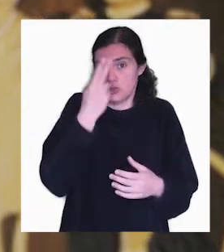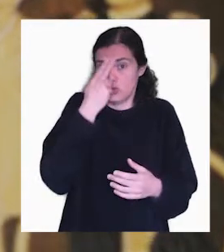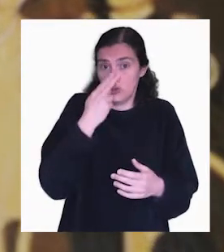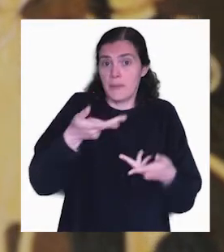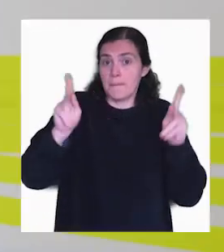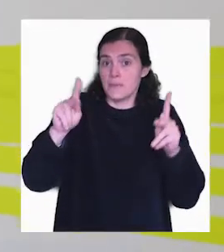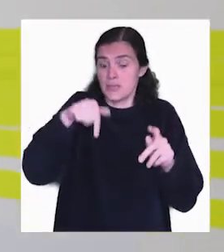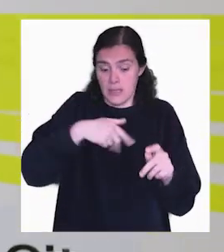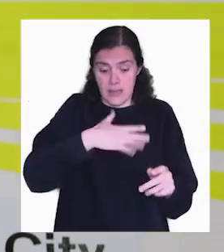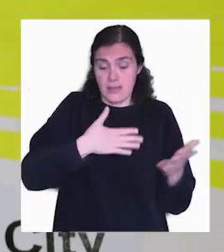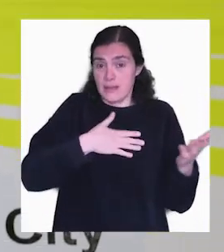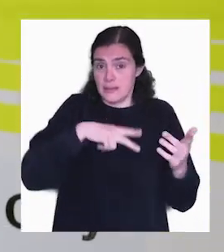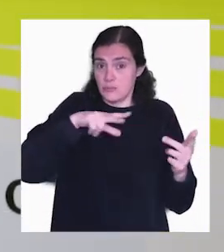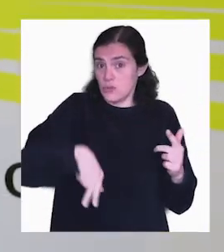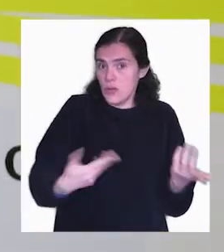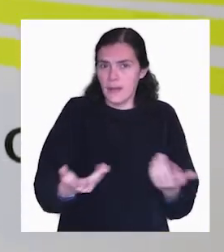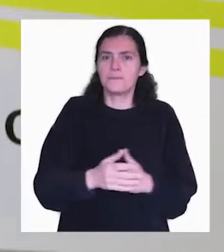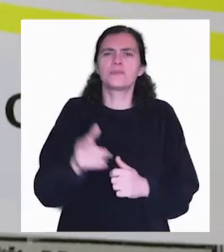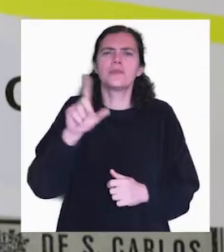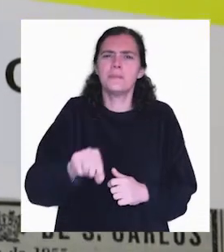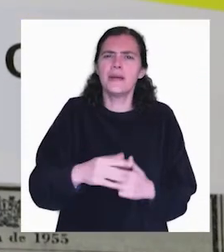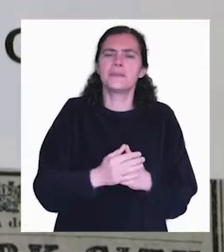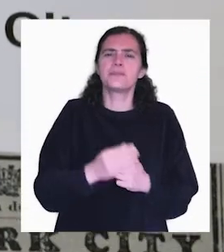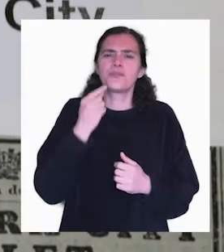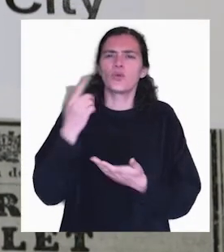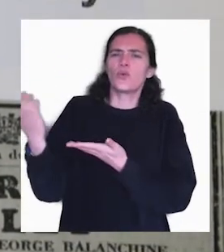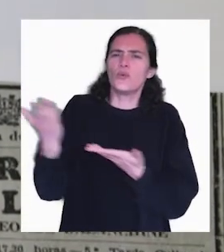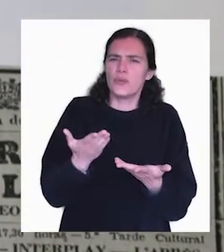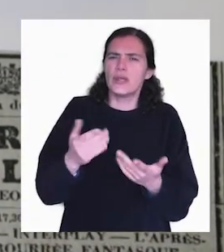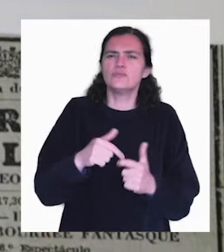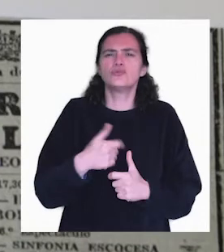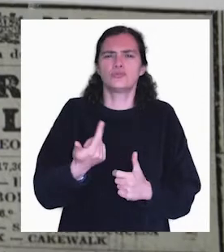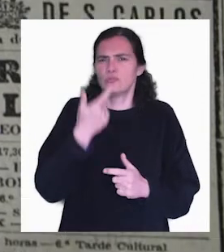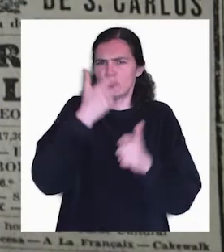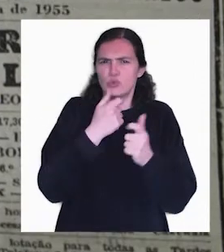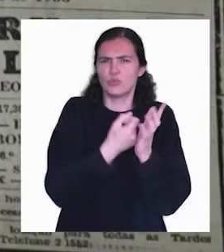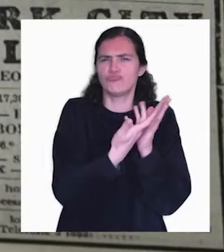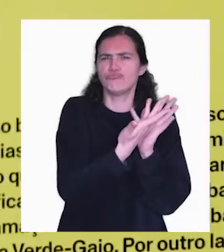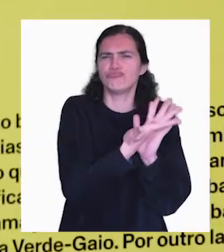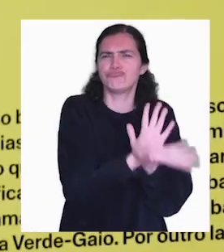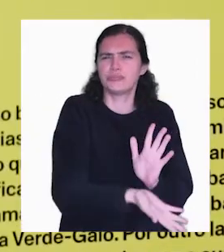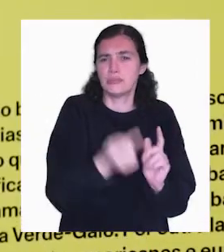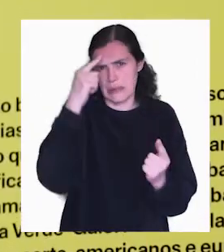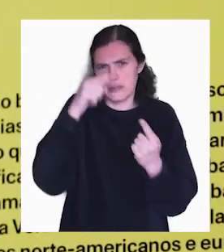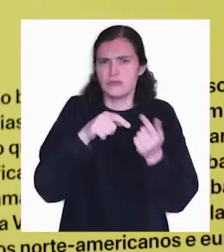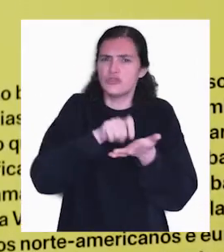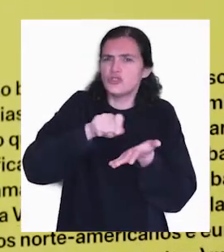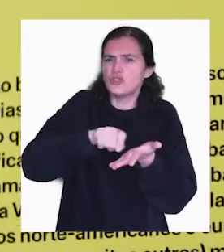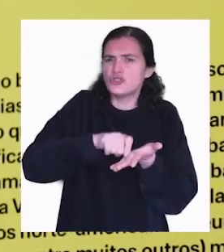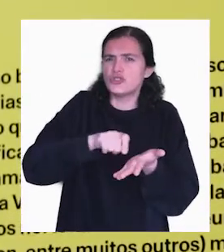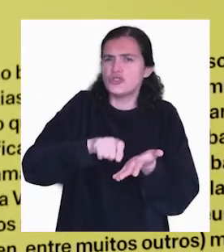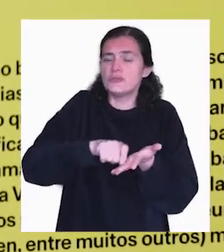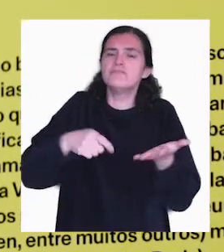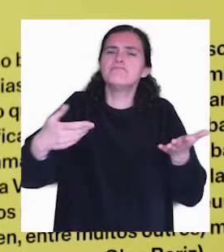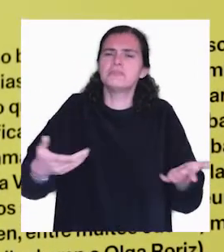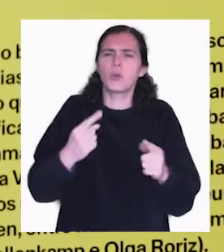em Portugal, como também convidámos toda uma série de pessoas a escreverem sobre aquilo